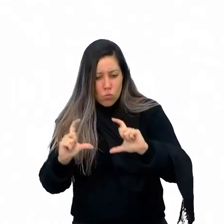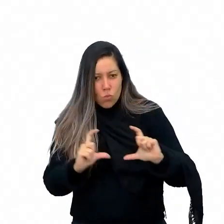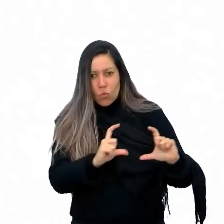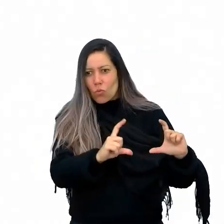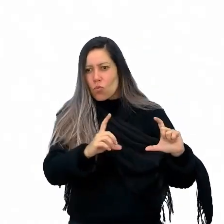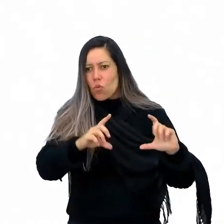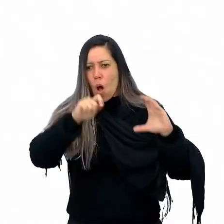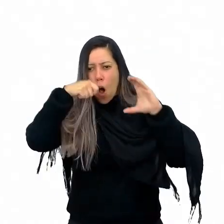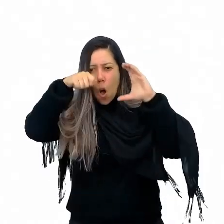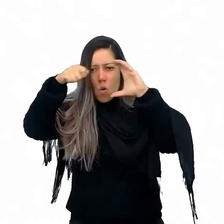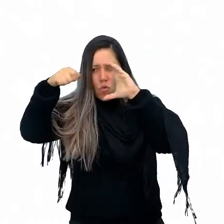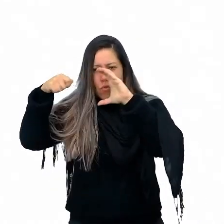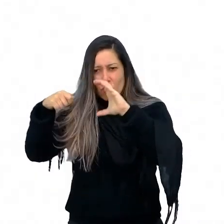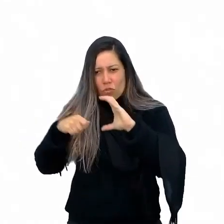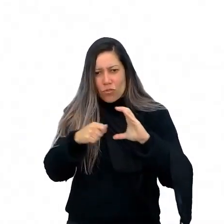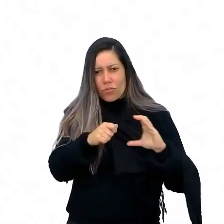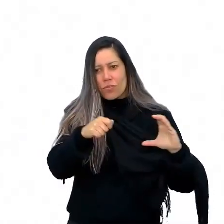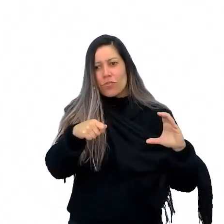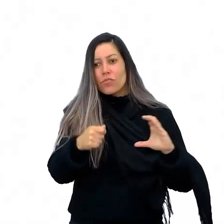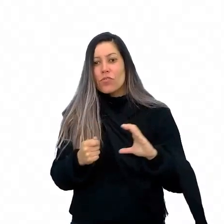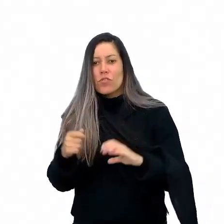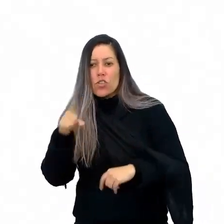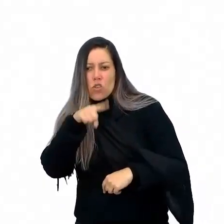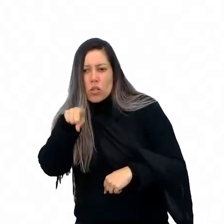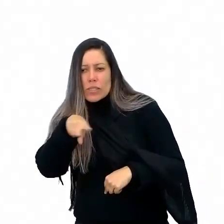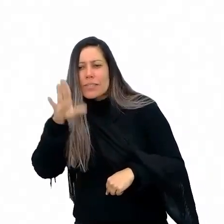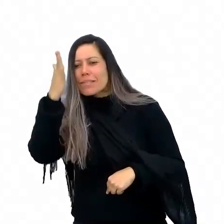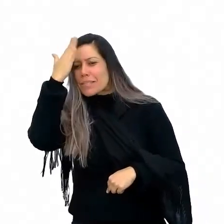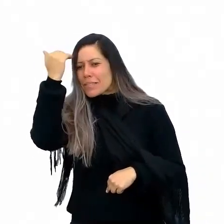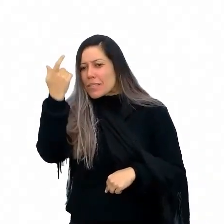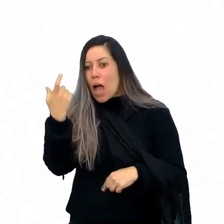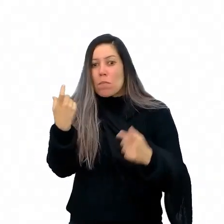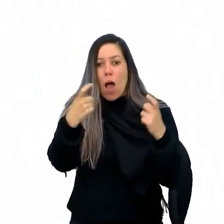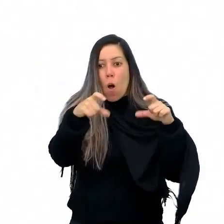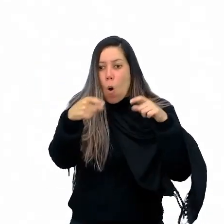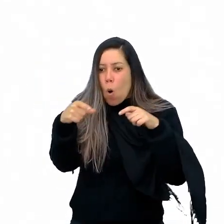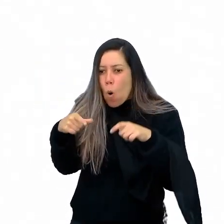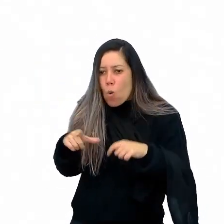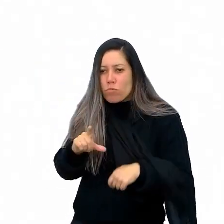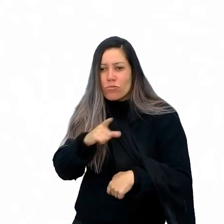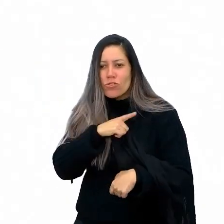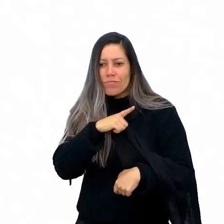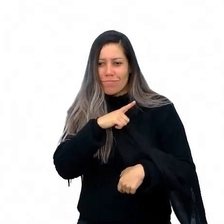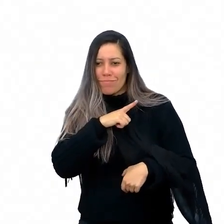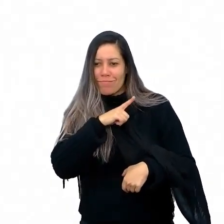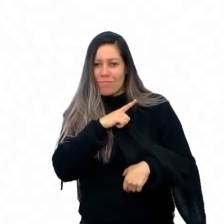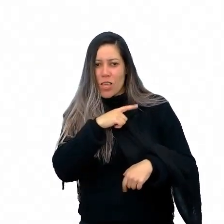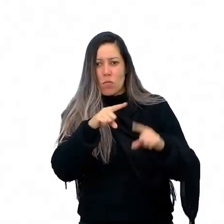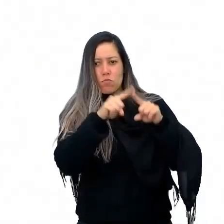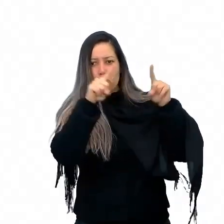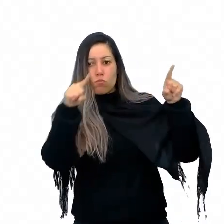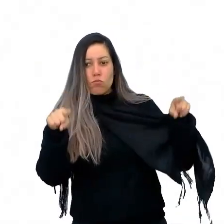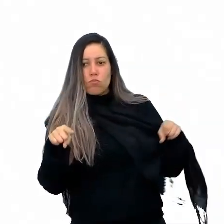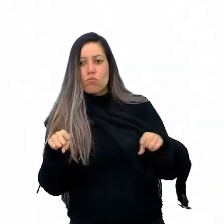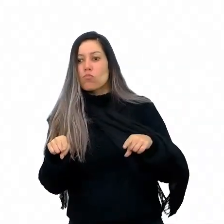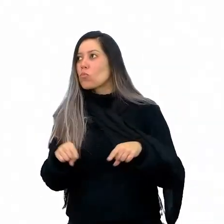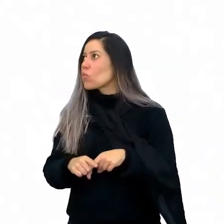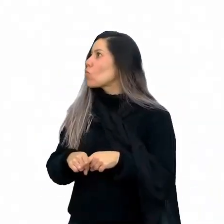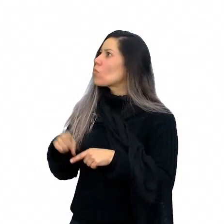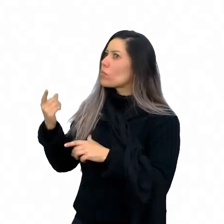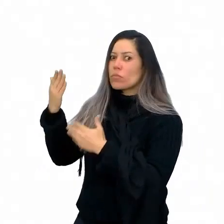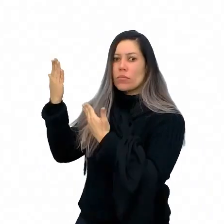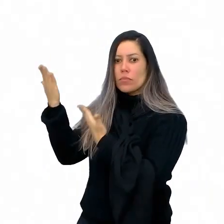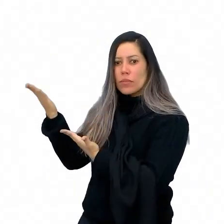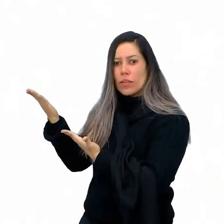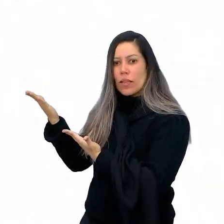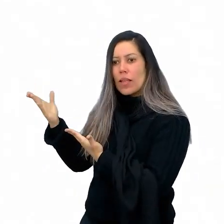que vocês tenham essas datas e saibam onde buscar, na próxima tela, nós então teremos aí o